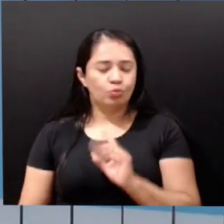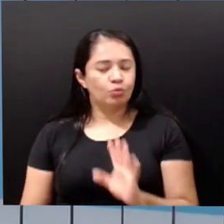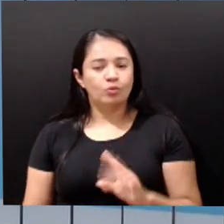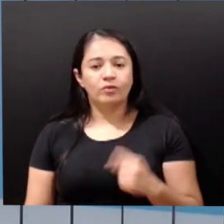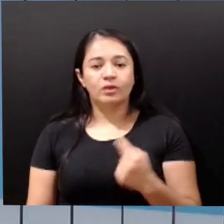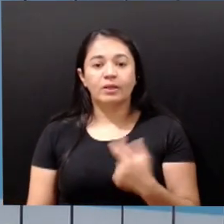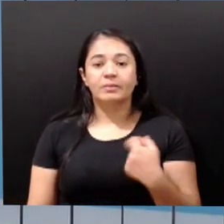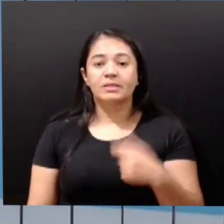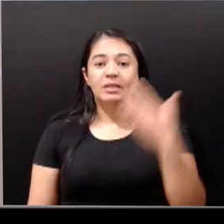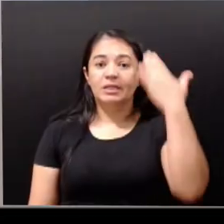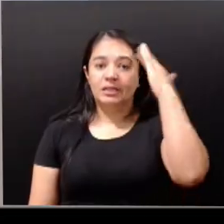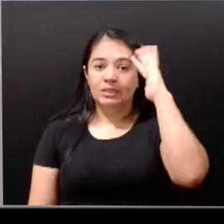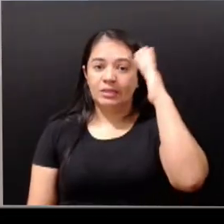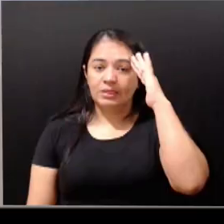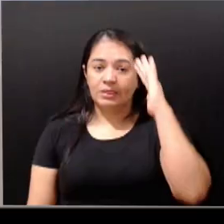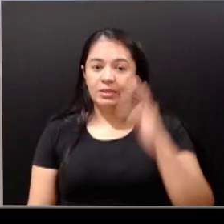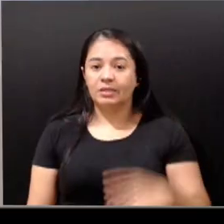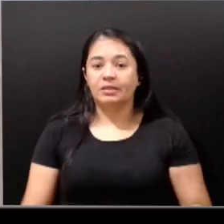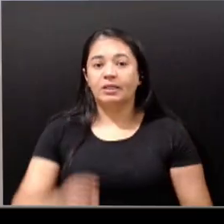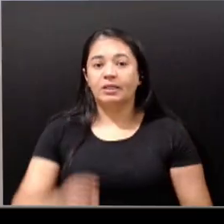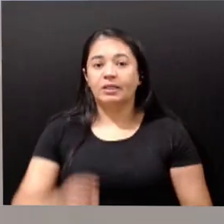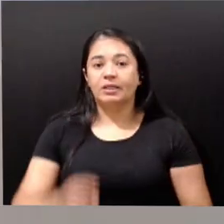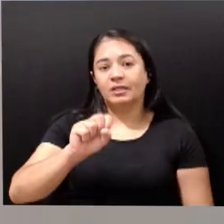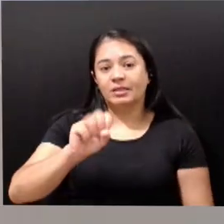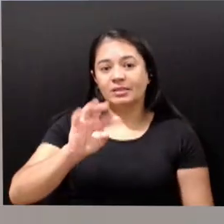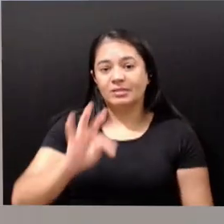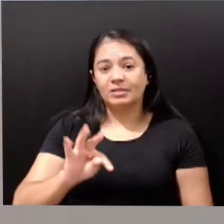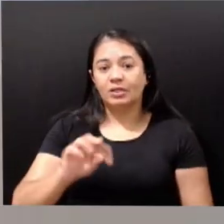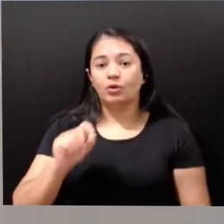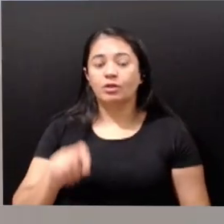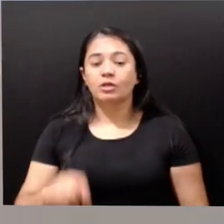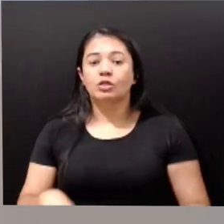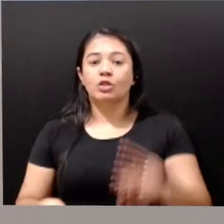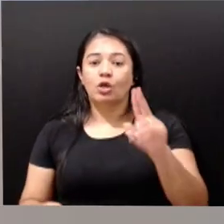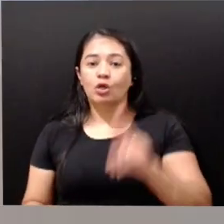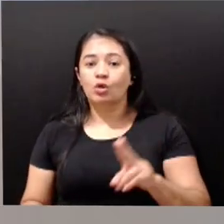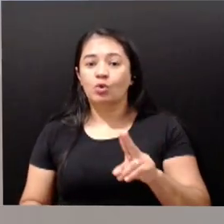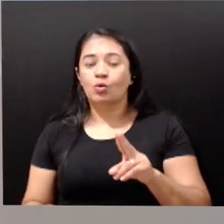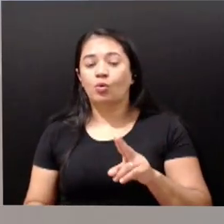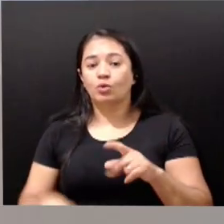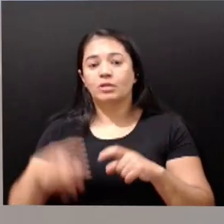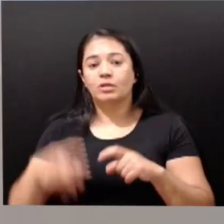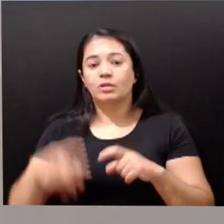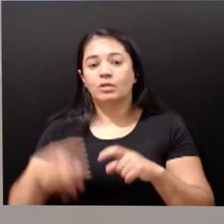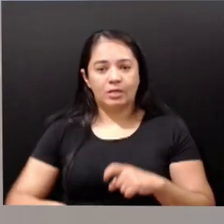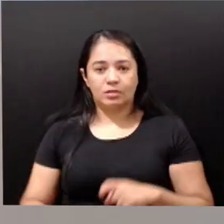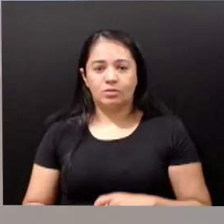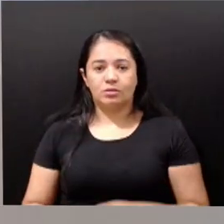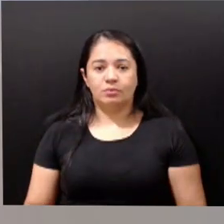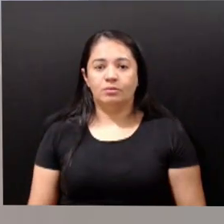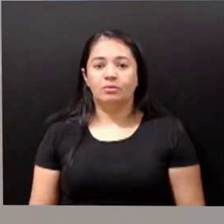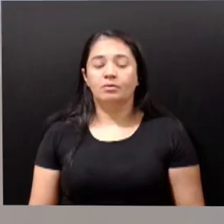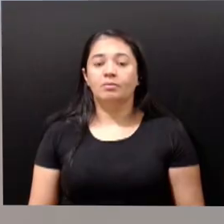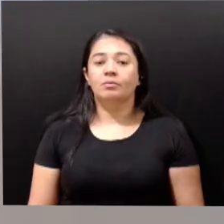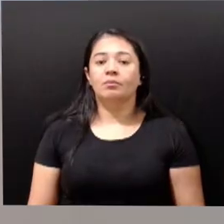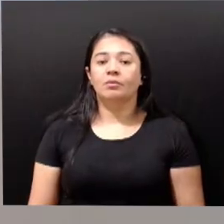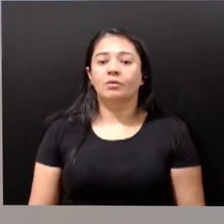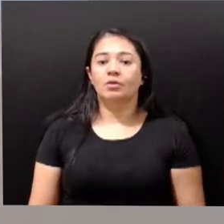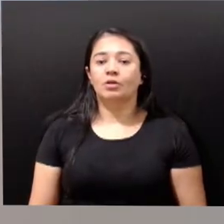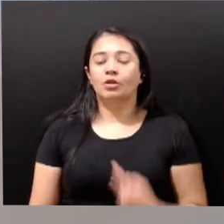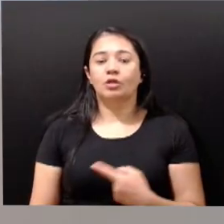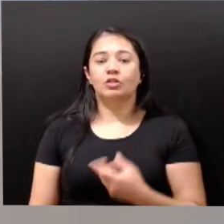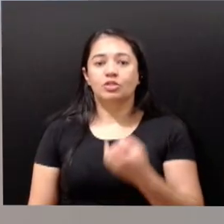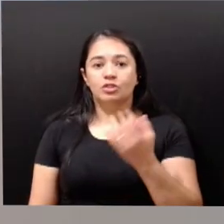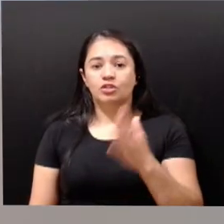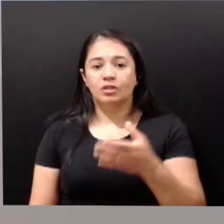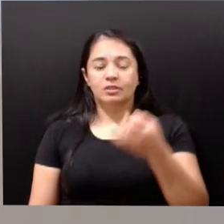Não. A gente tem que entender que as infecções sexualmente transmissíveis são aquelas que utilizam-se da via sexual para a transmissão. E como